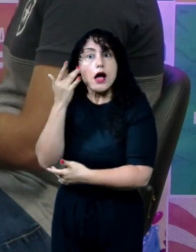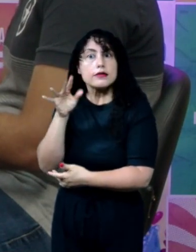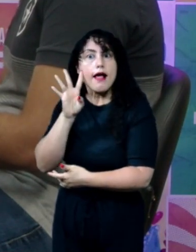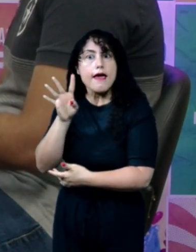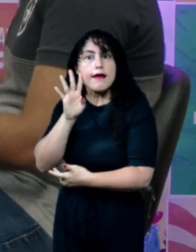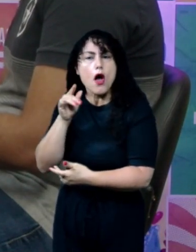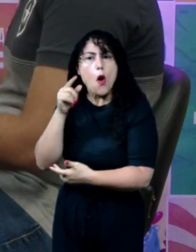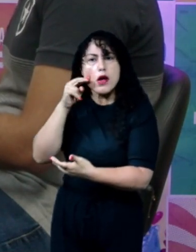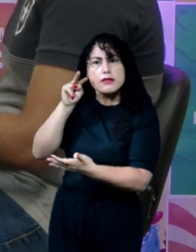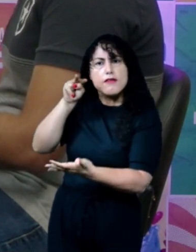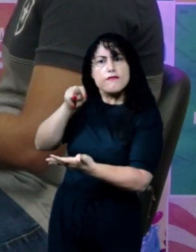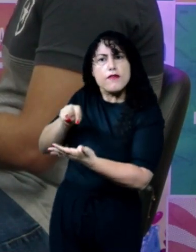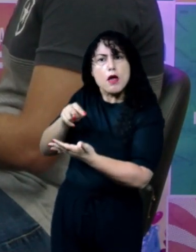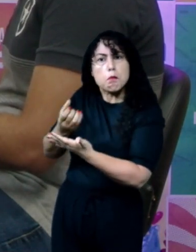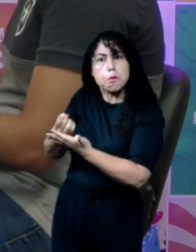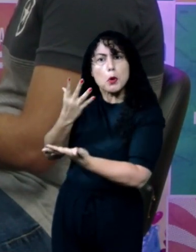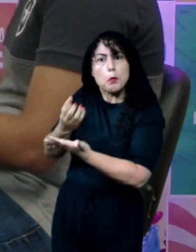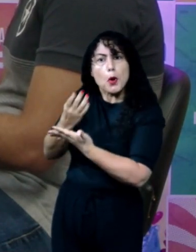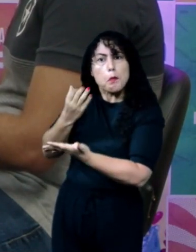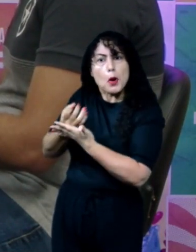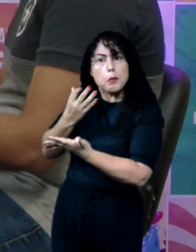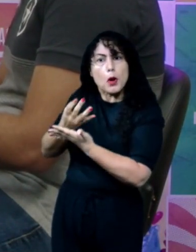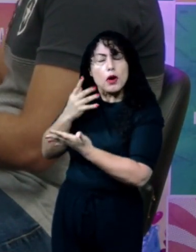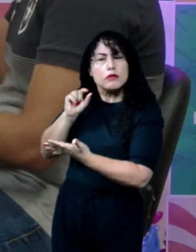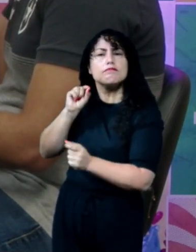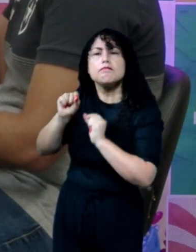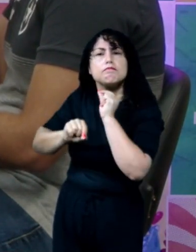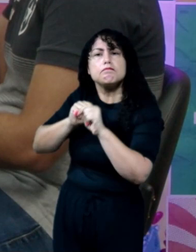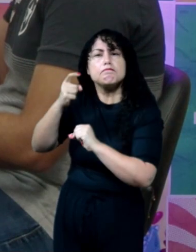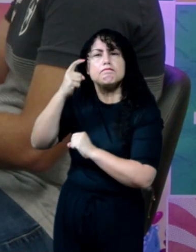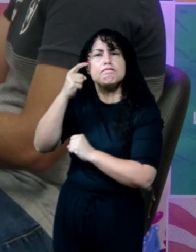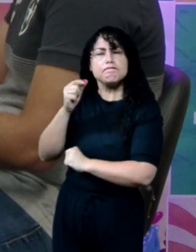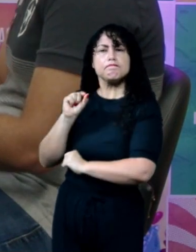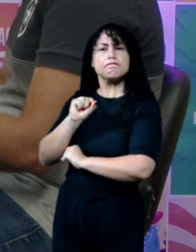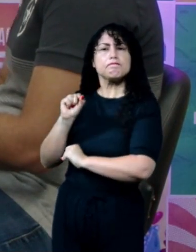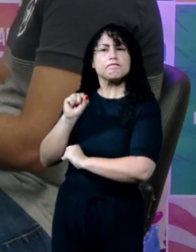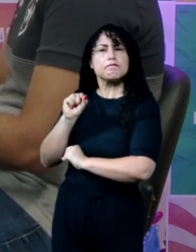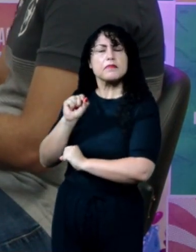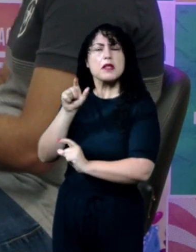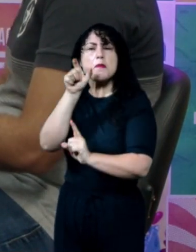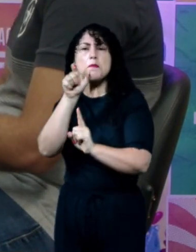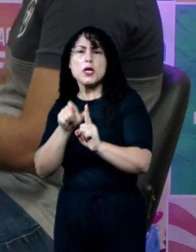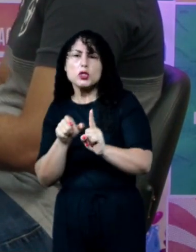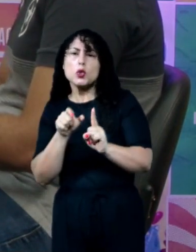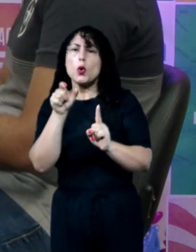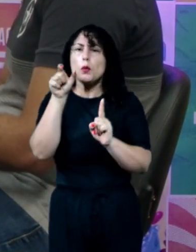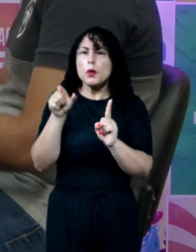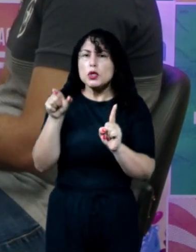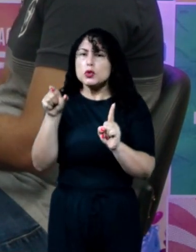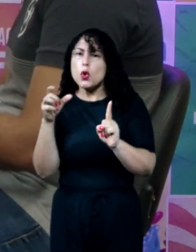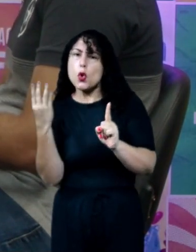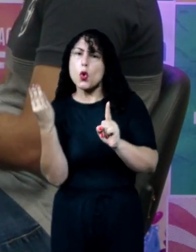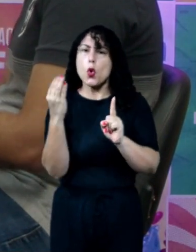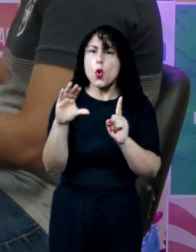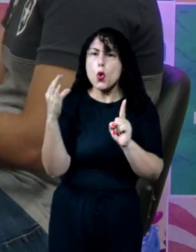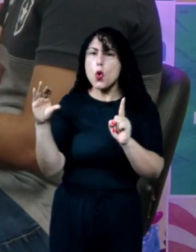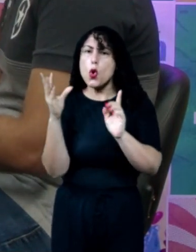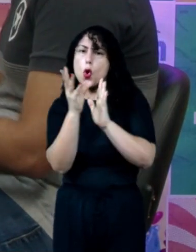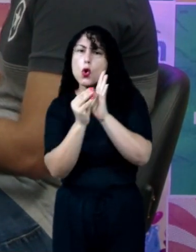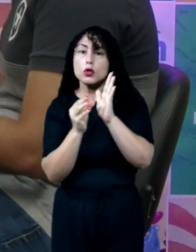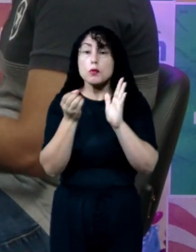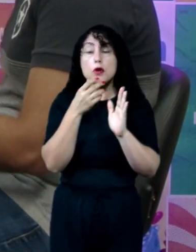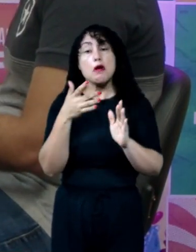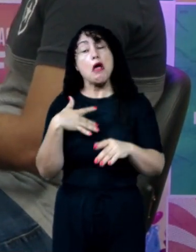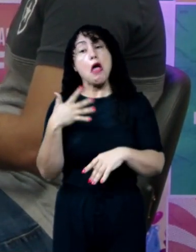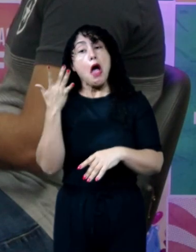vê a notificação e pensa assim, fulana de tal ou fulano de tal colocou um conteúdo novo, deve ser algo bom. Aí